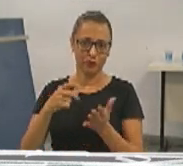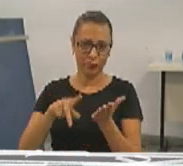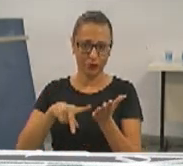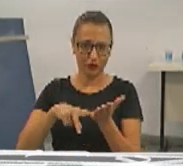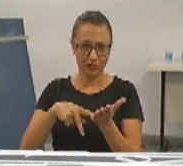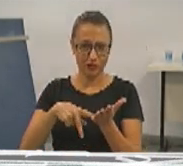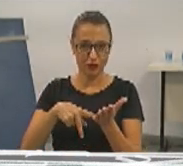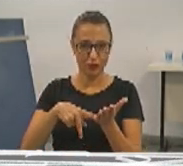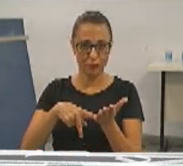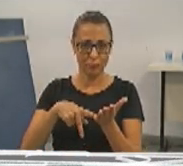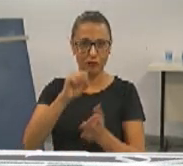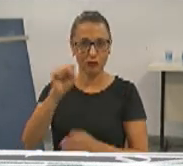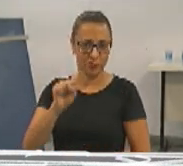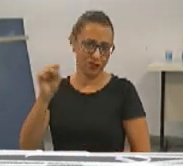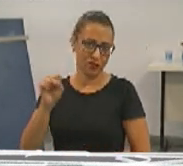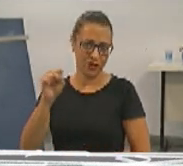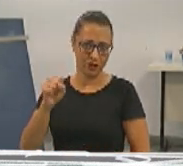Professores,